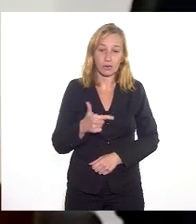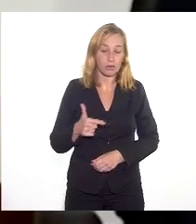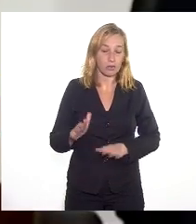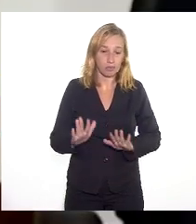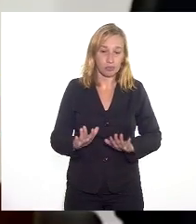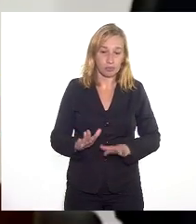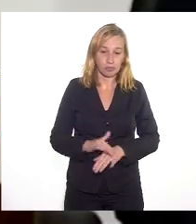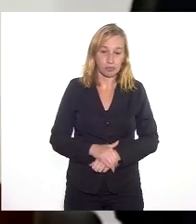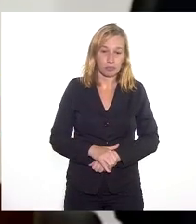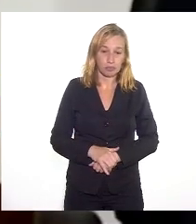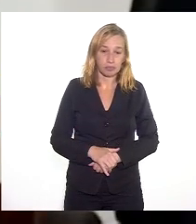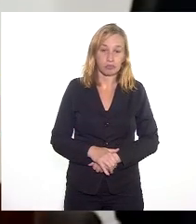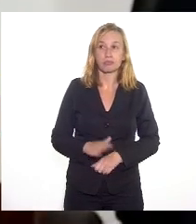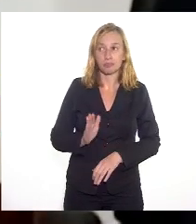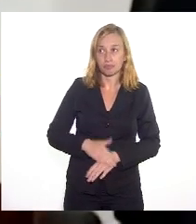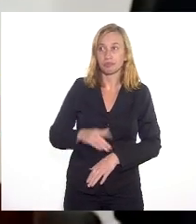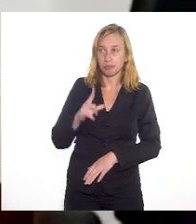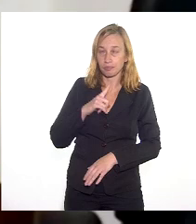mais. Tá.